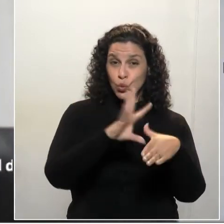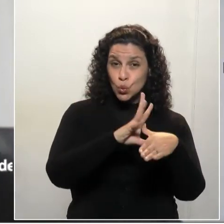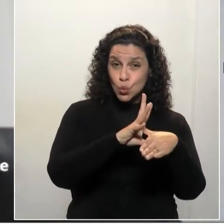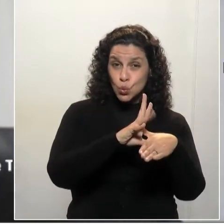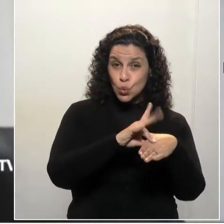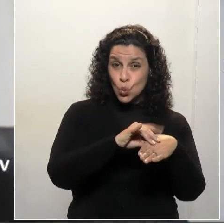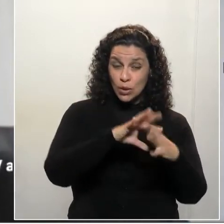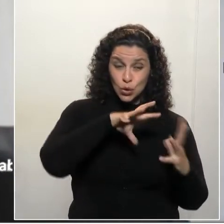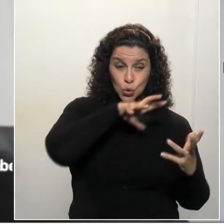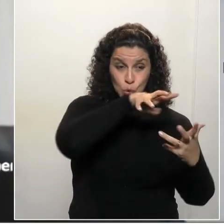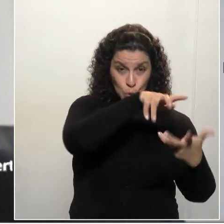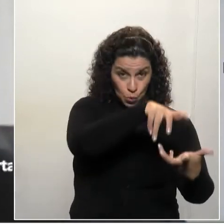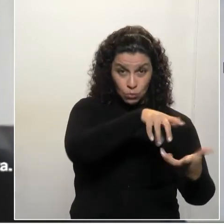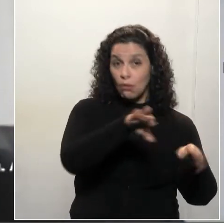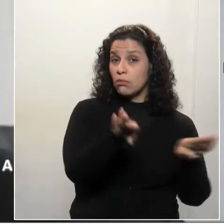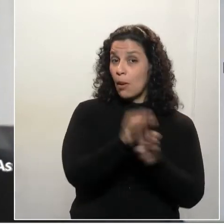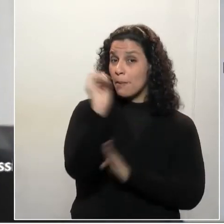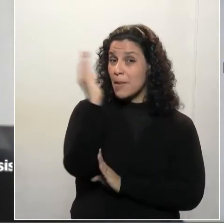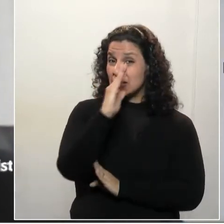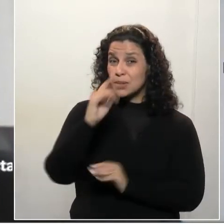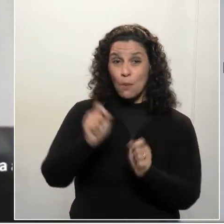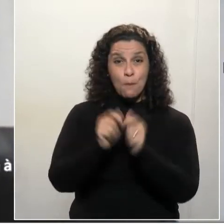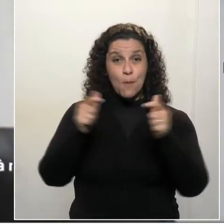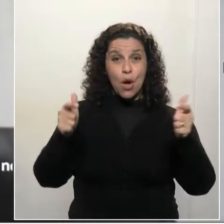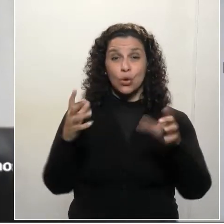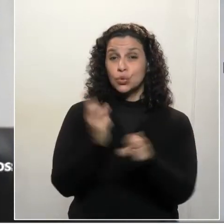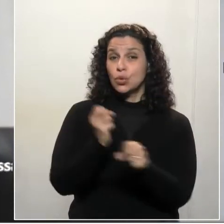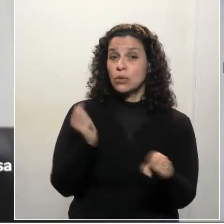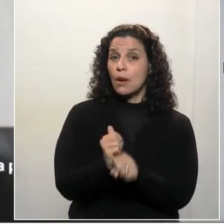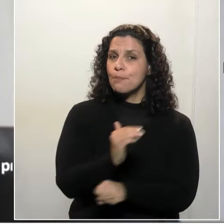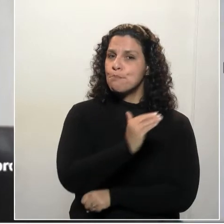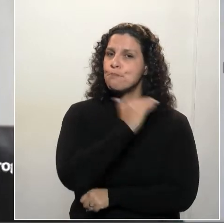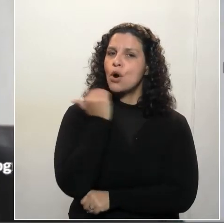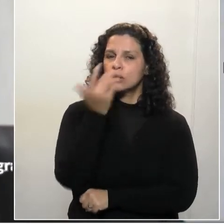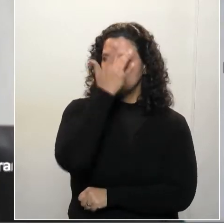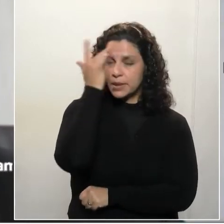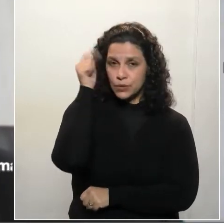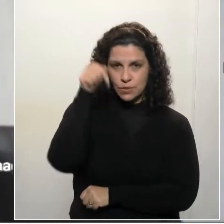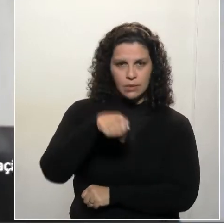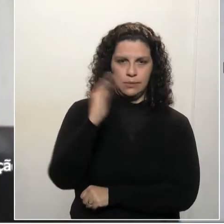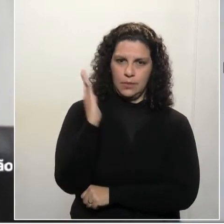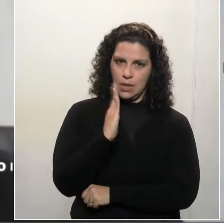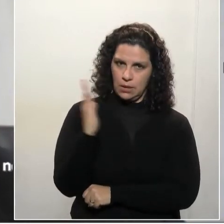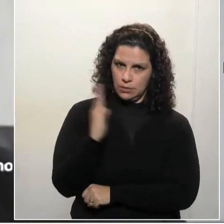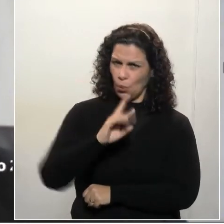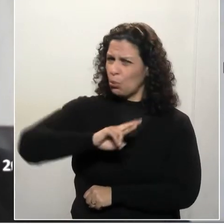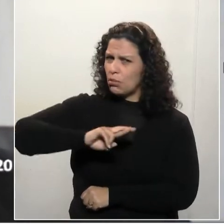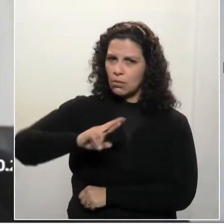de óbitos. Isto não é um bom lugar, o primeiro lugar